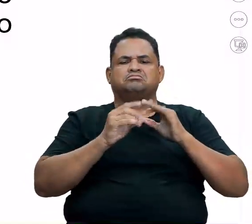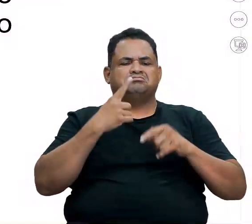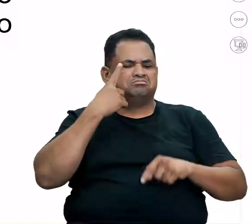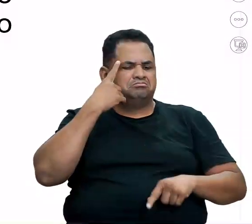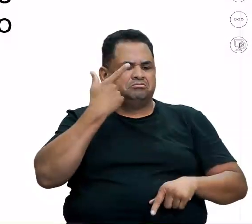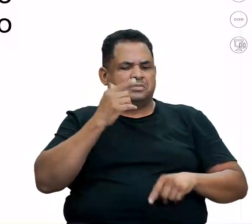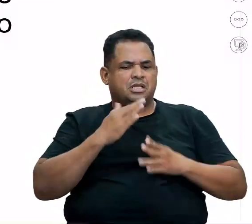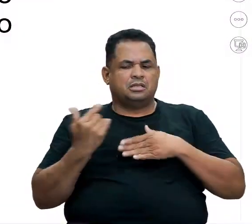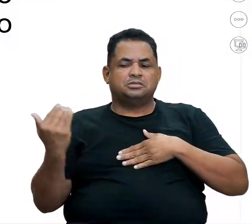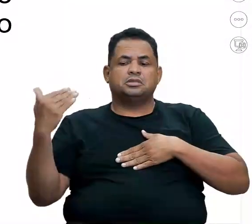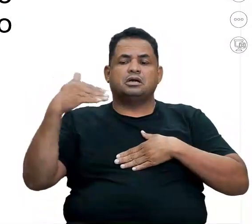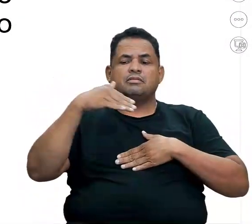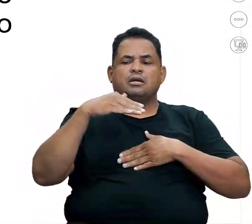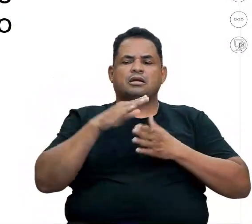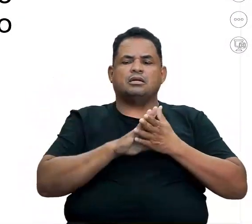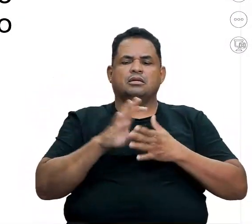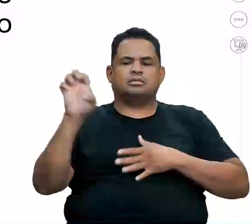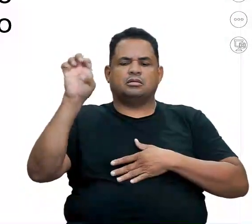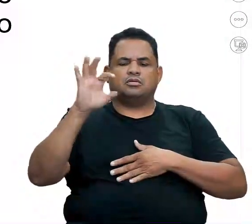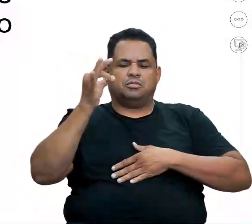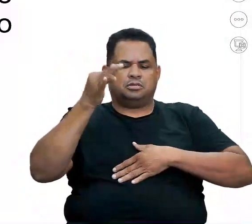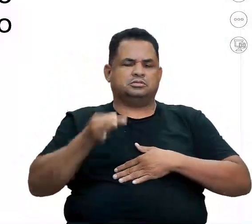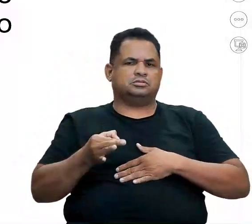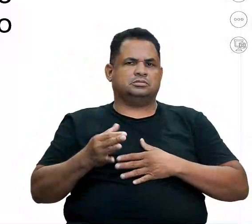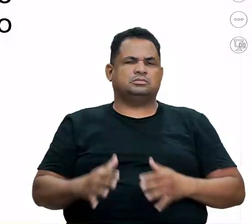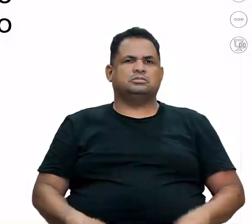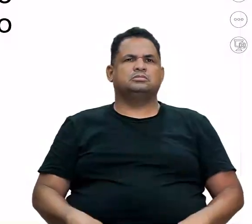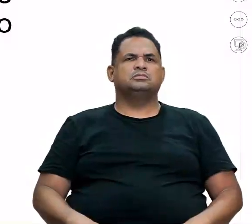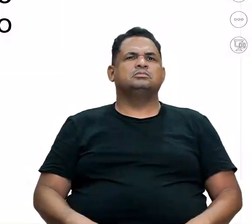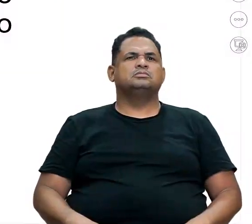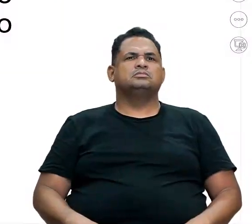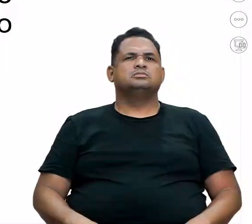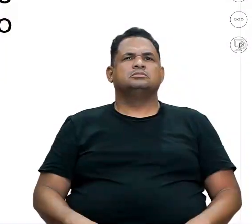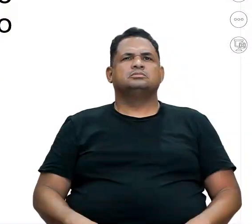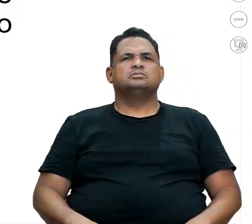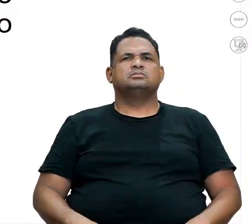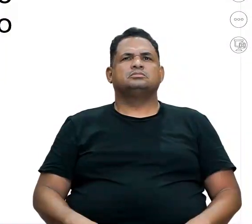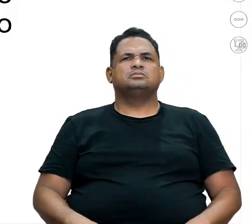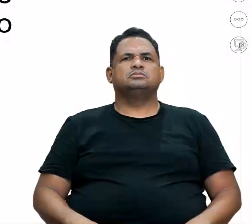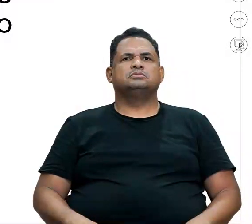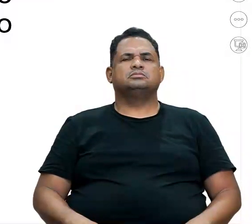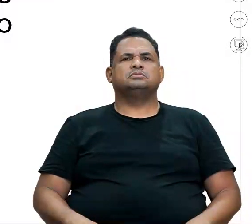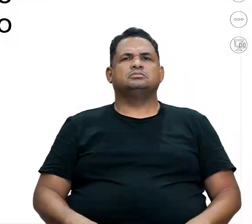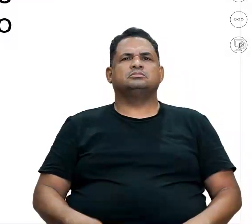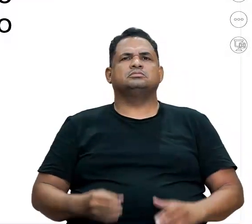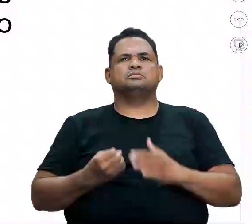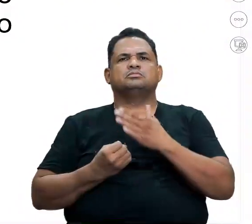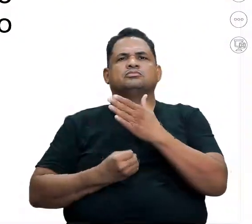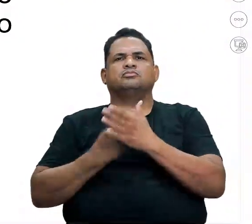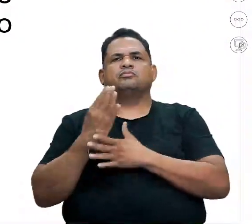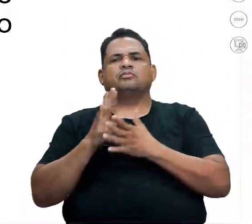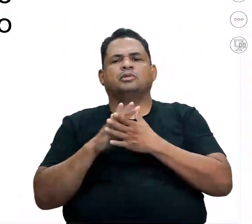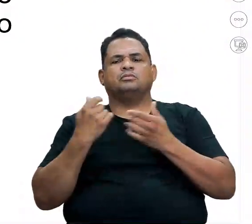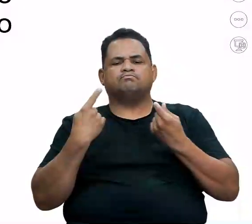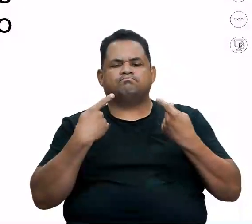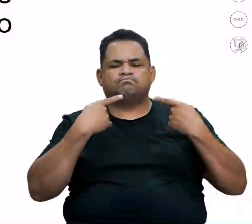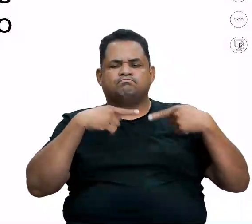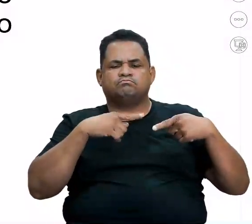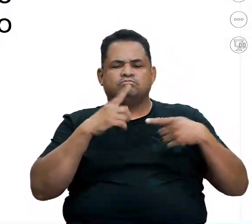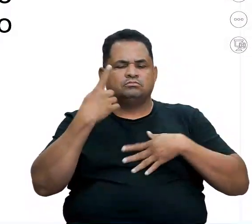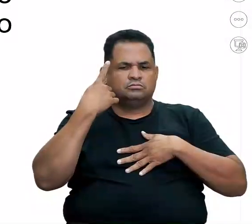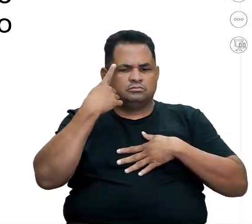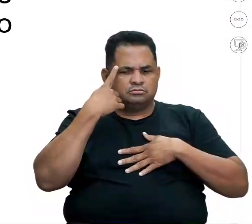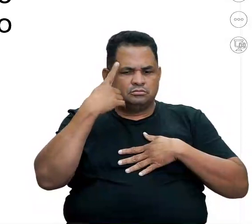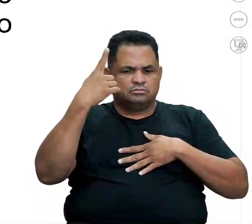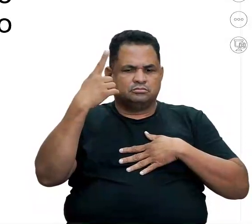da Europa era o correto, né? Então, o multiculturalismo ele surge aí para combater essa ideia de